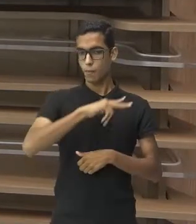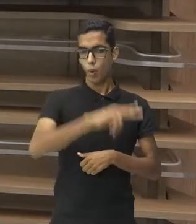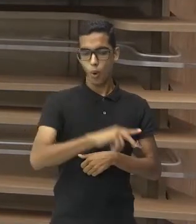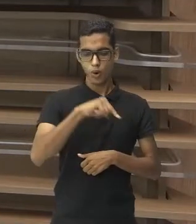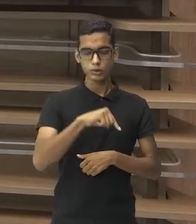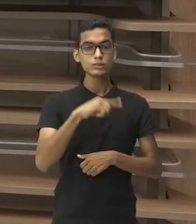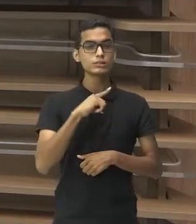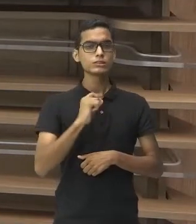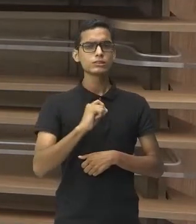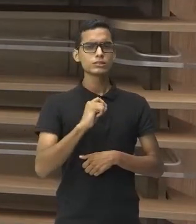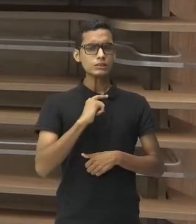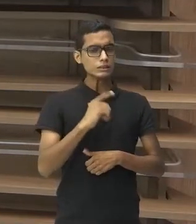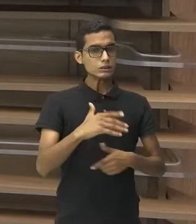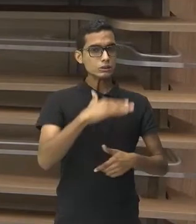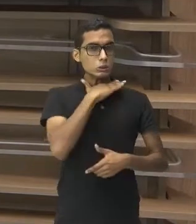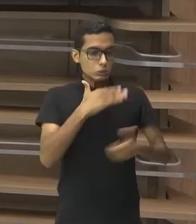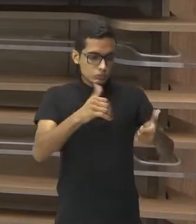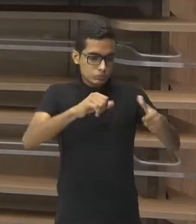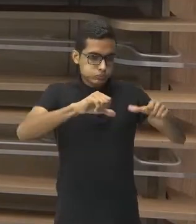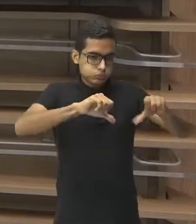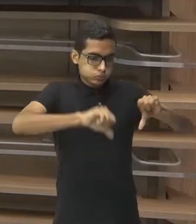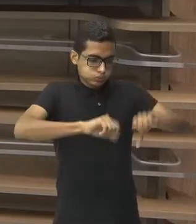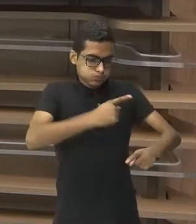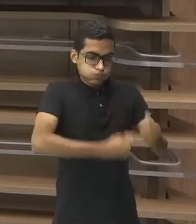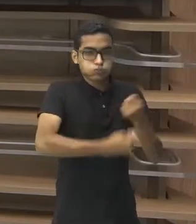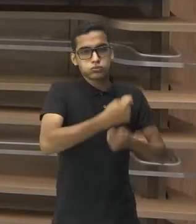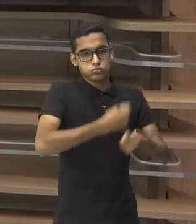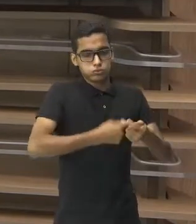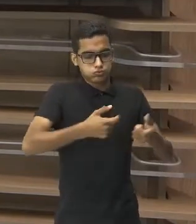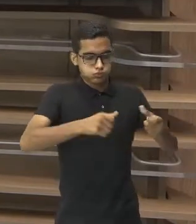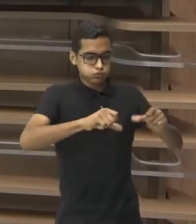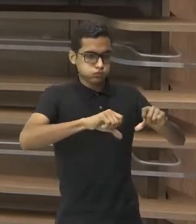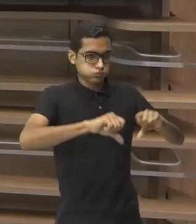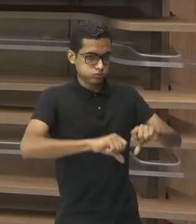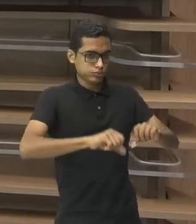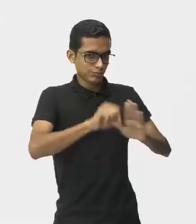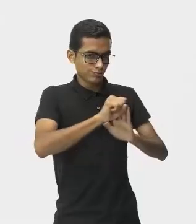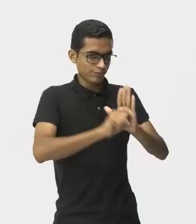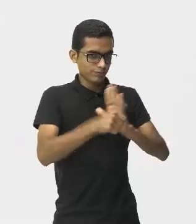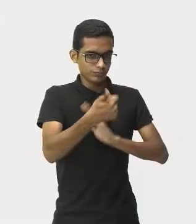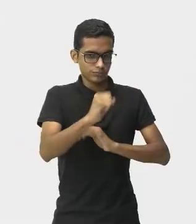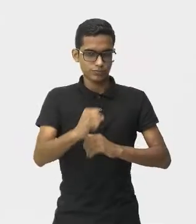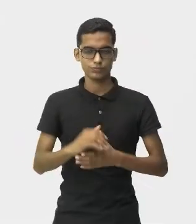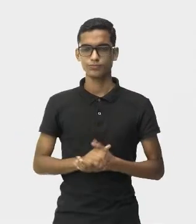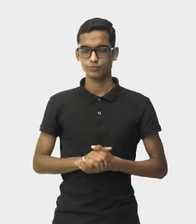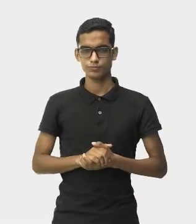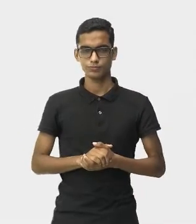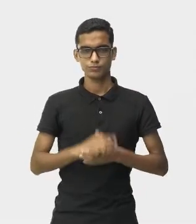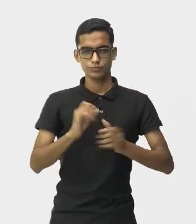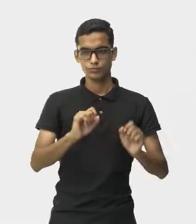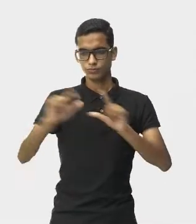por uma grave crise econômica lá no século XVIII. Voltamos ao texto.